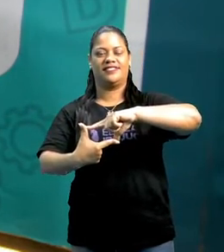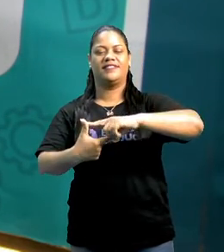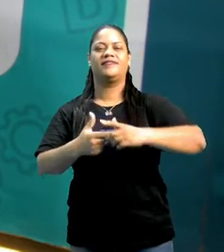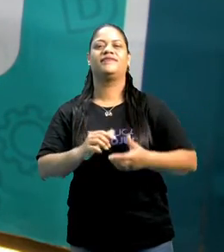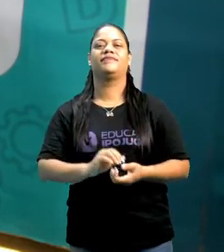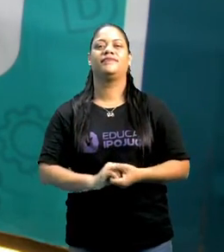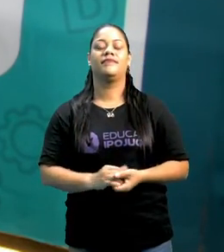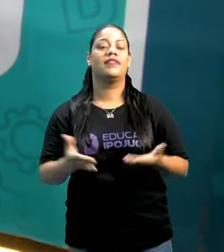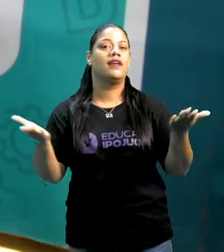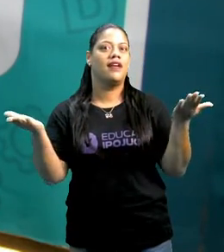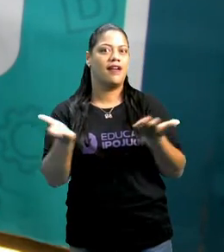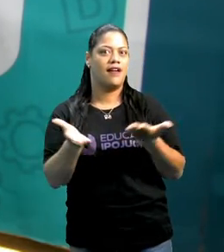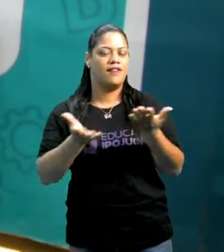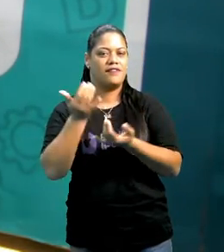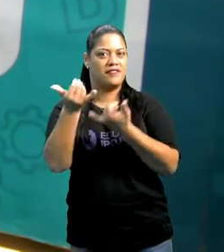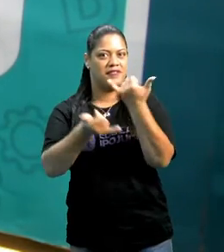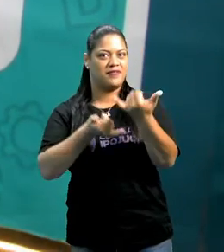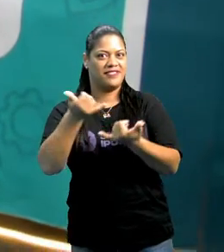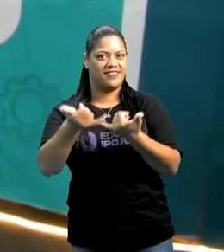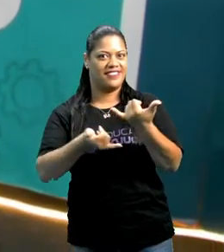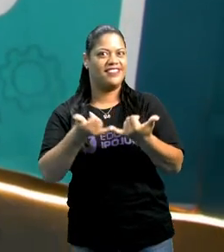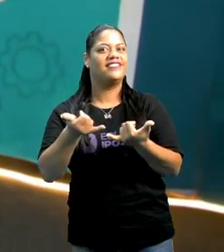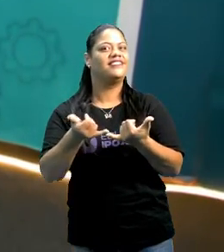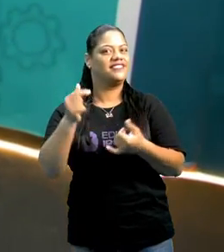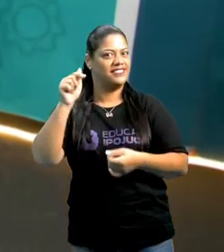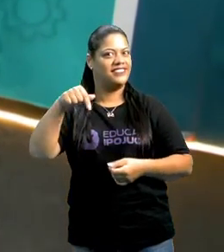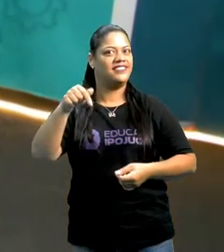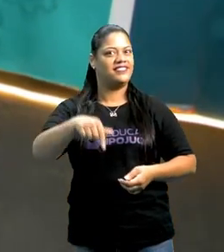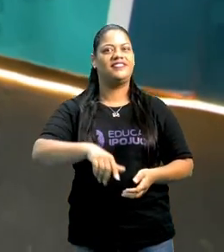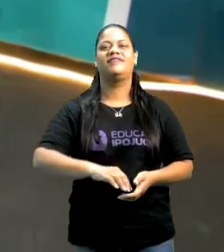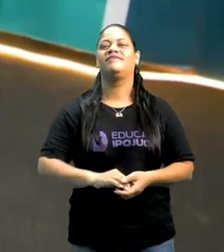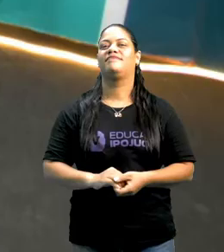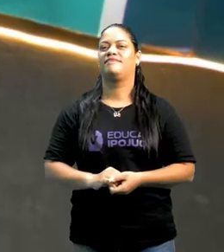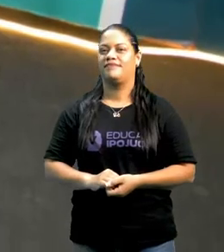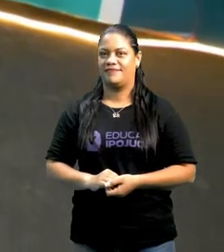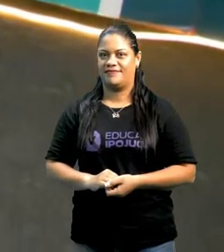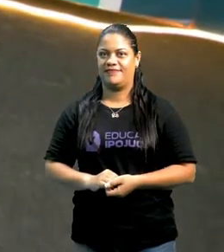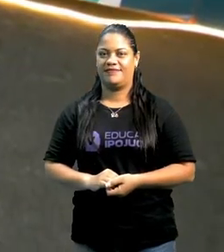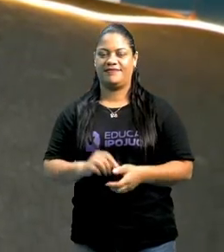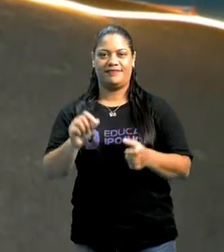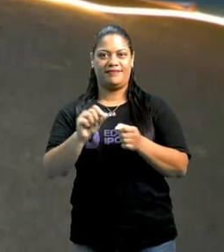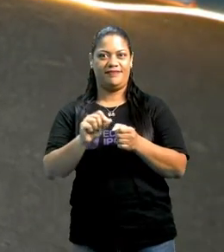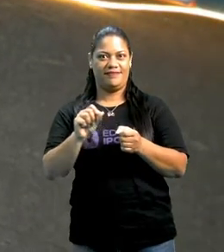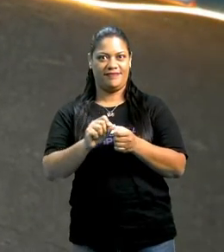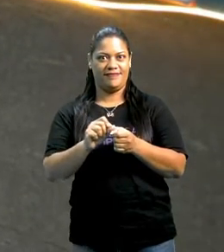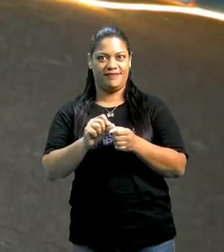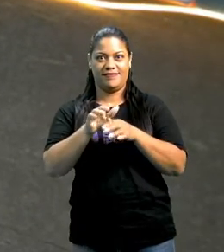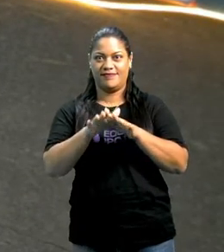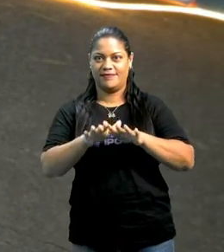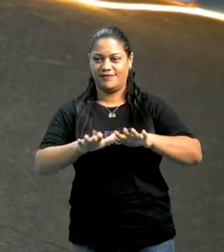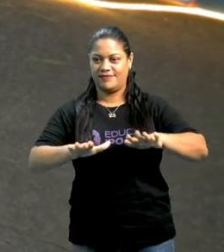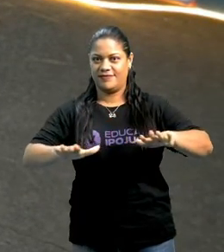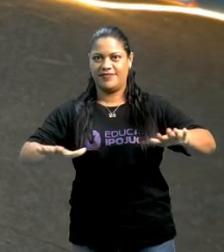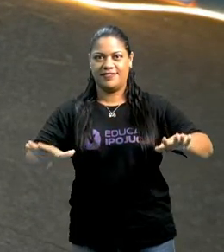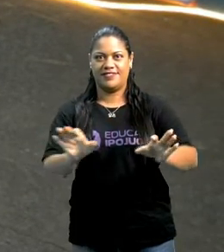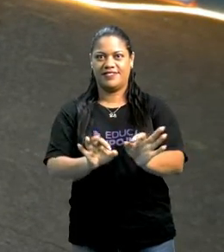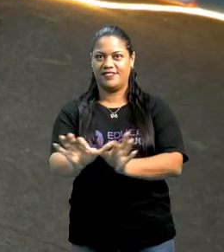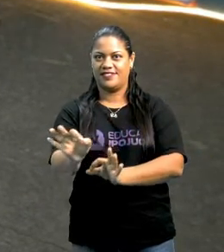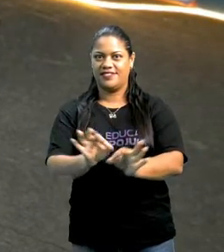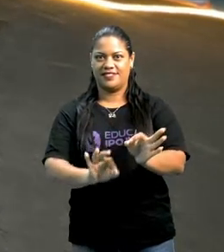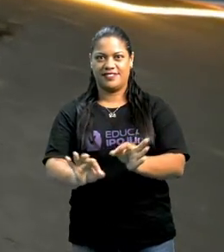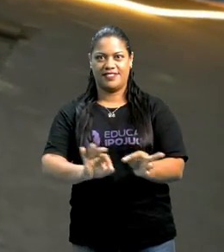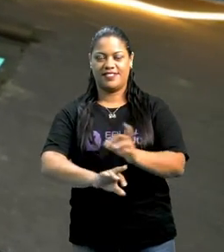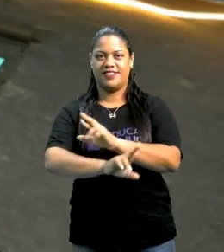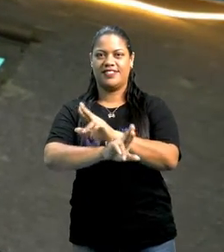certo? Agora a nossa brincadeira tá aqui, ó. Tia Ilma fez um tapete com